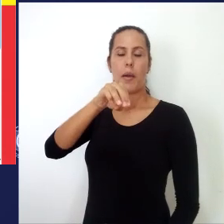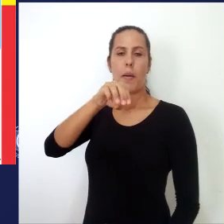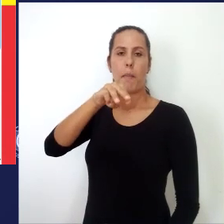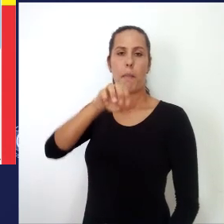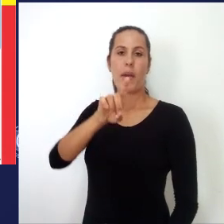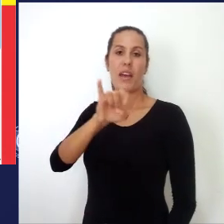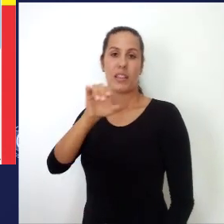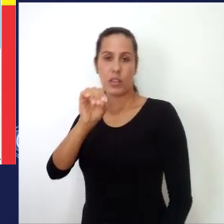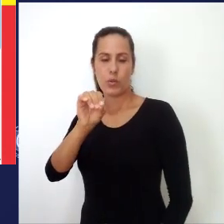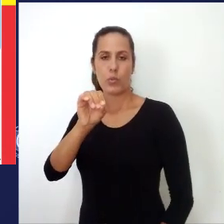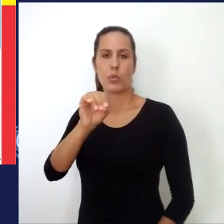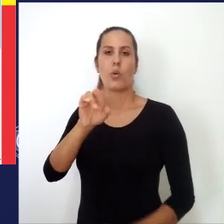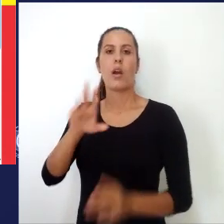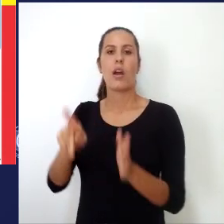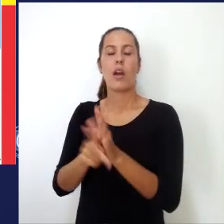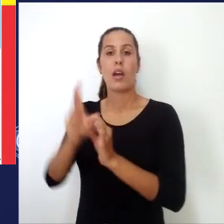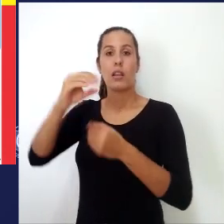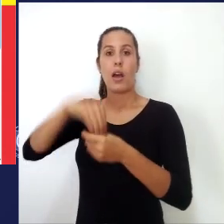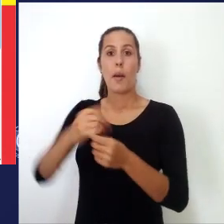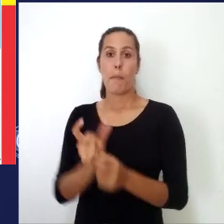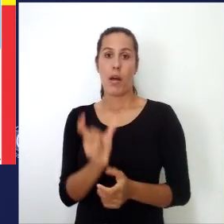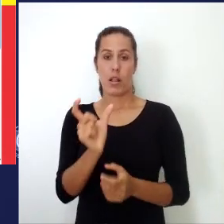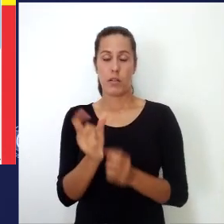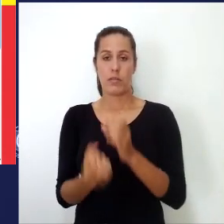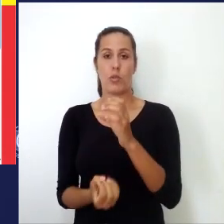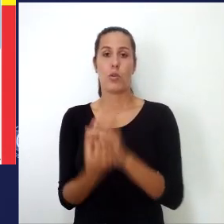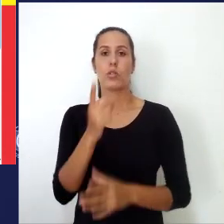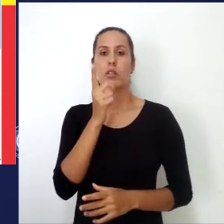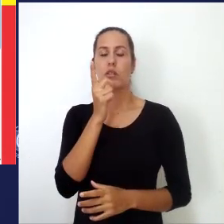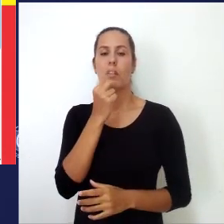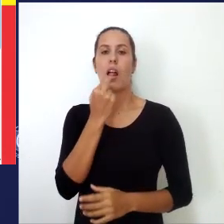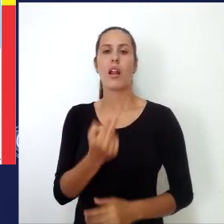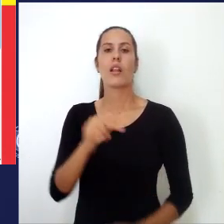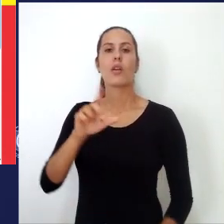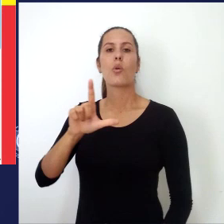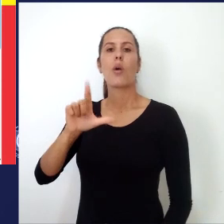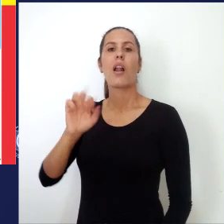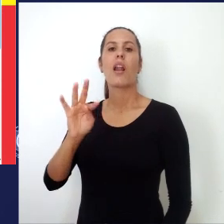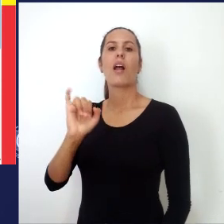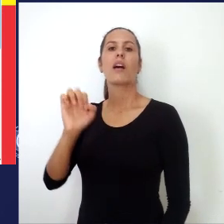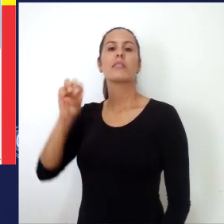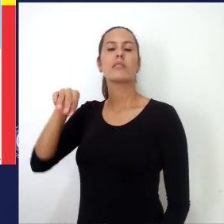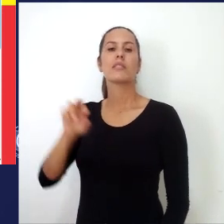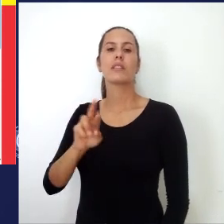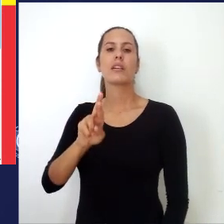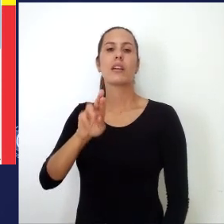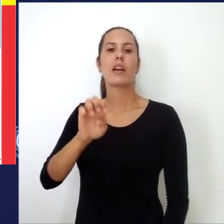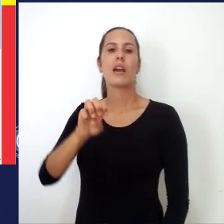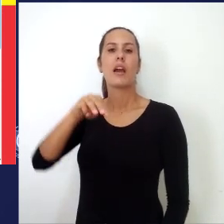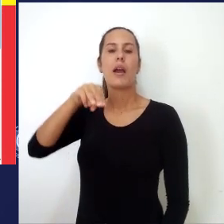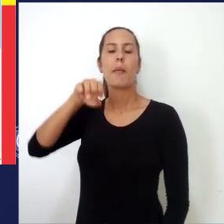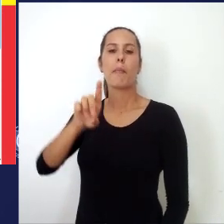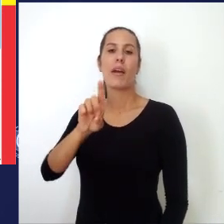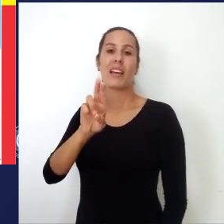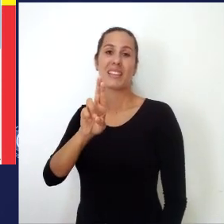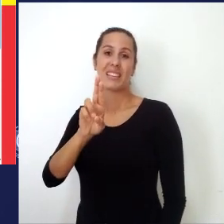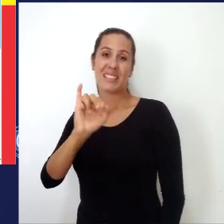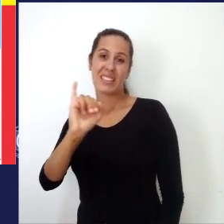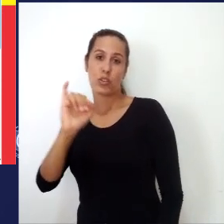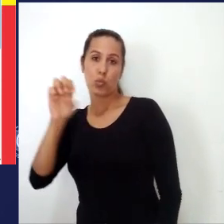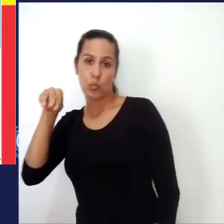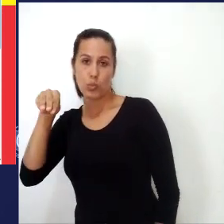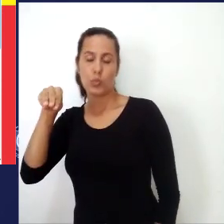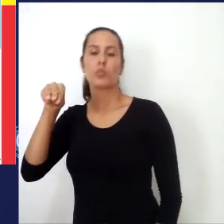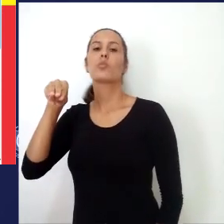se vem do remedium, que é do latim, aquilo que cura. Qualquer substância ou recurso que é utilizado